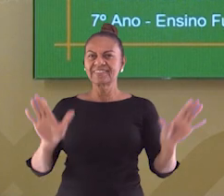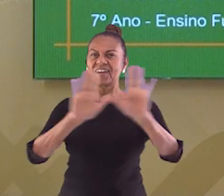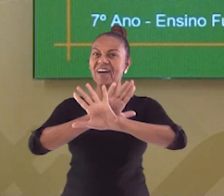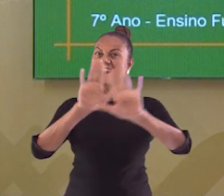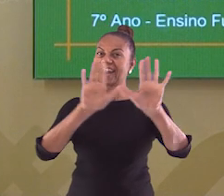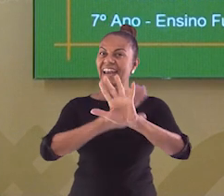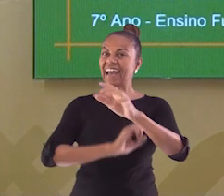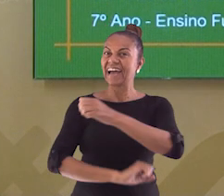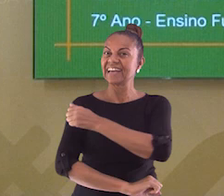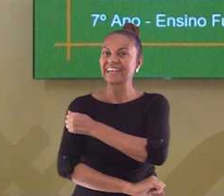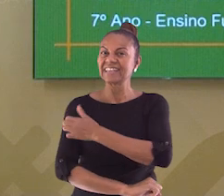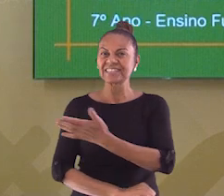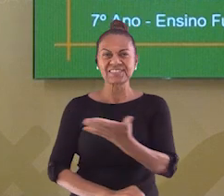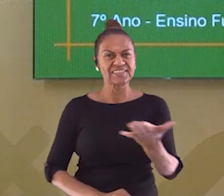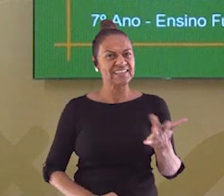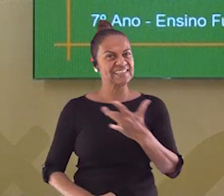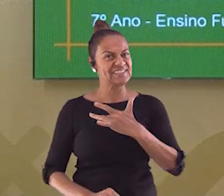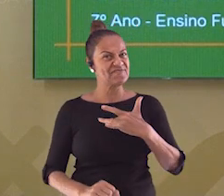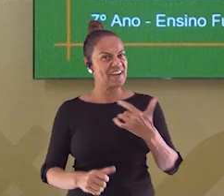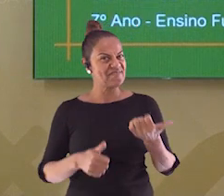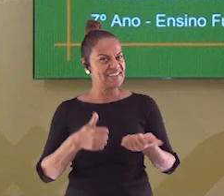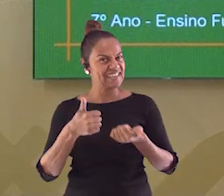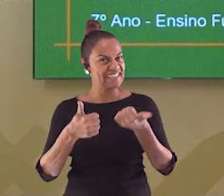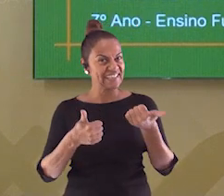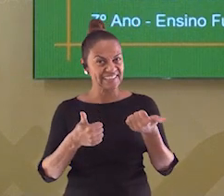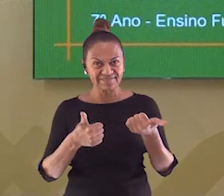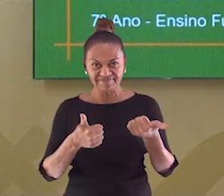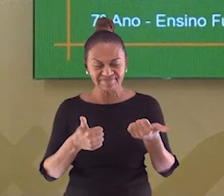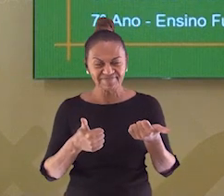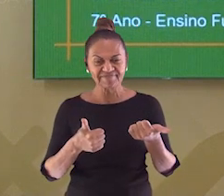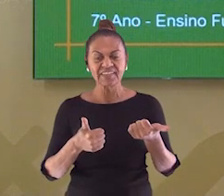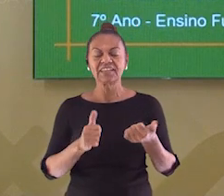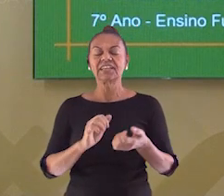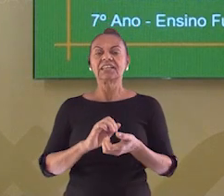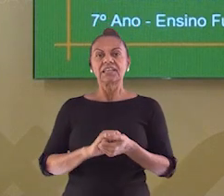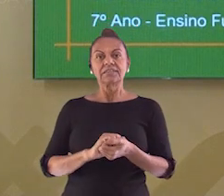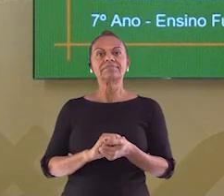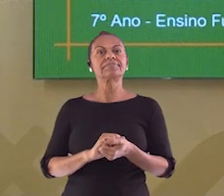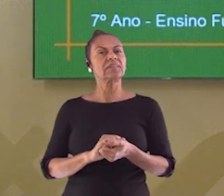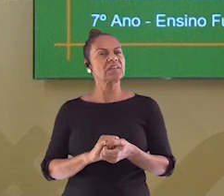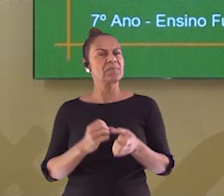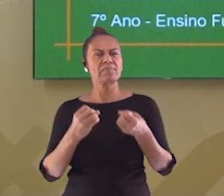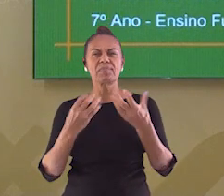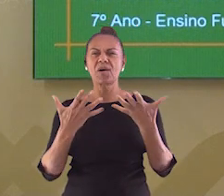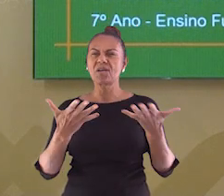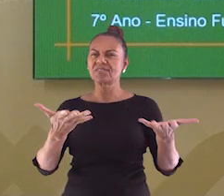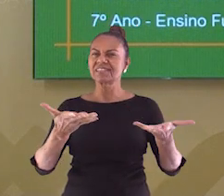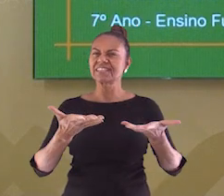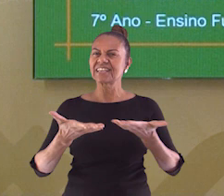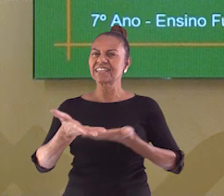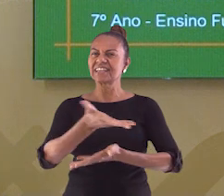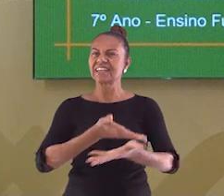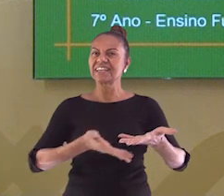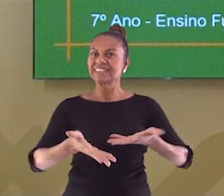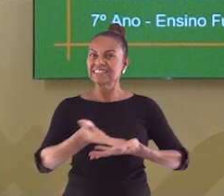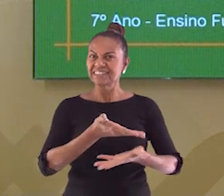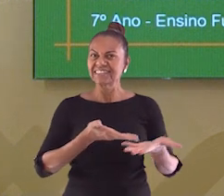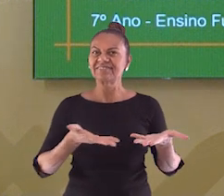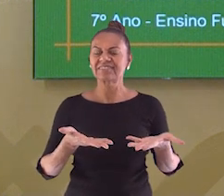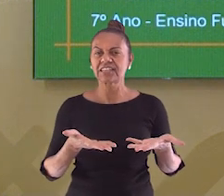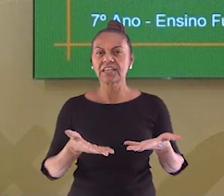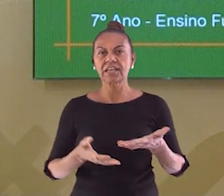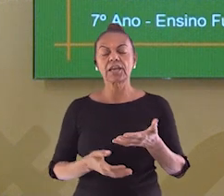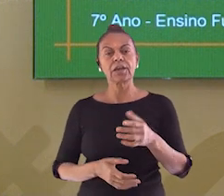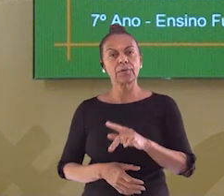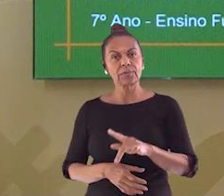Olá, estudantes e familiares, tudo bem com vocês? Eu espero que sim! E que bom ter vocês aqui no Dever em Casa na TV. Eu